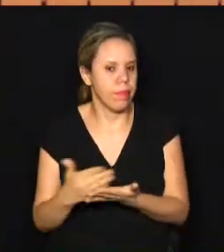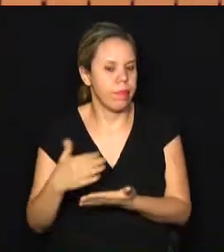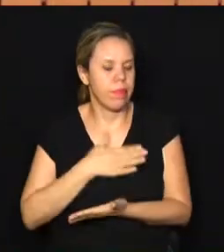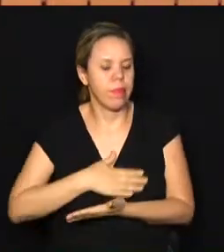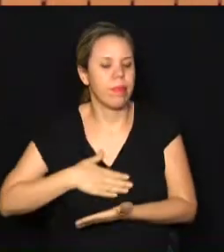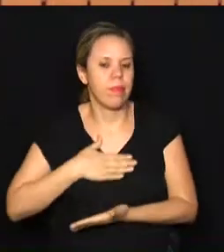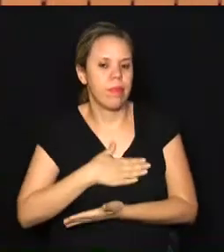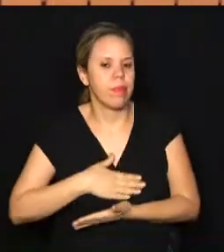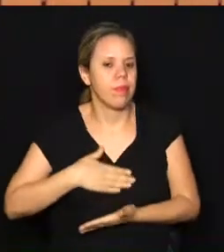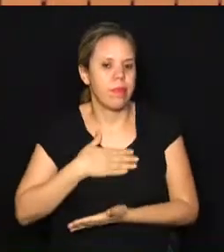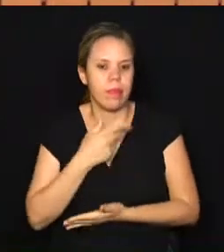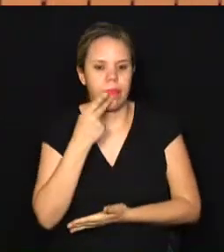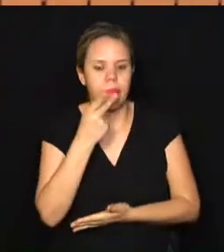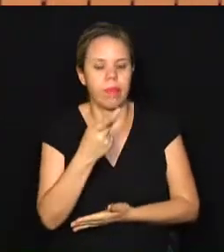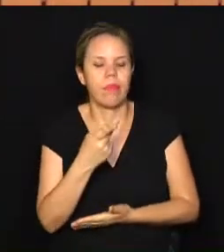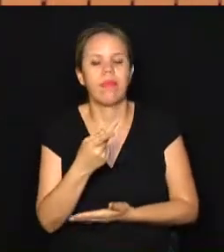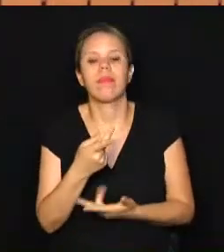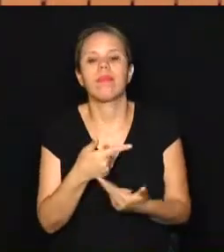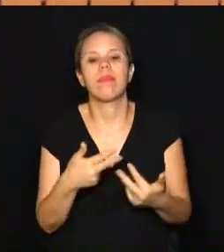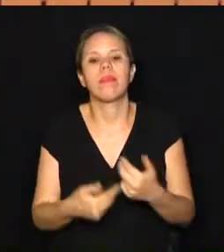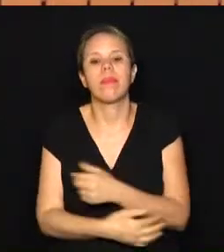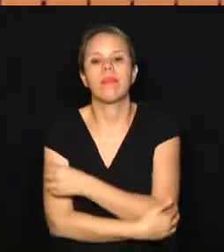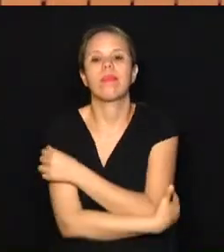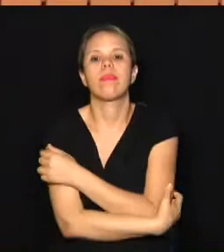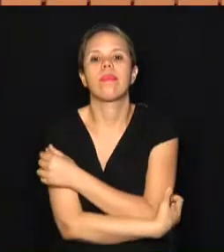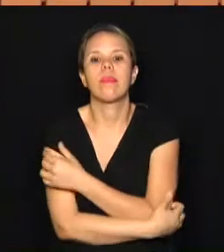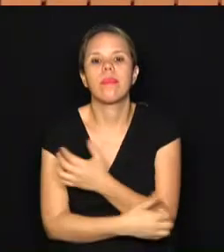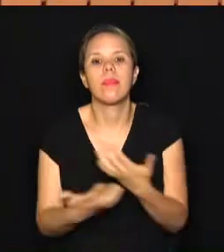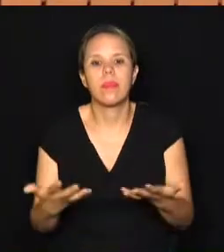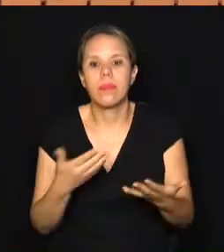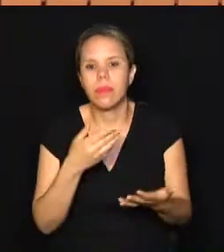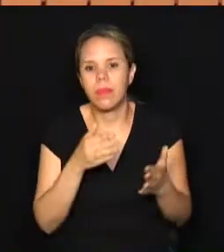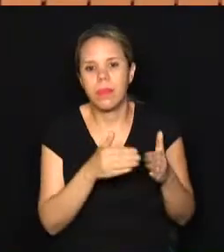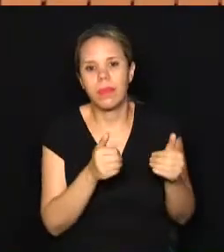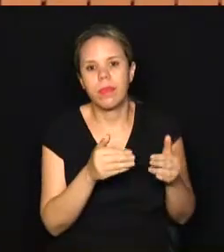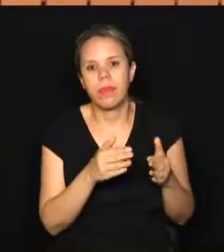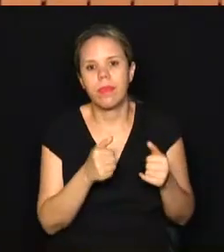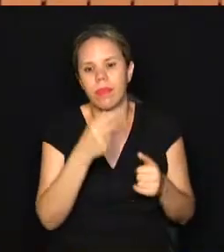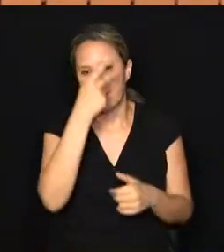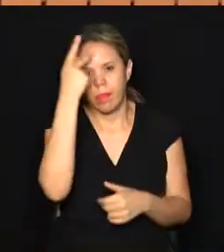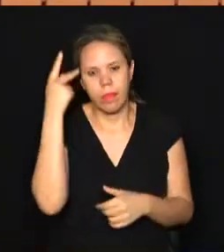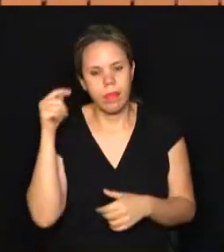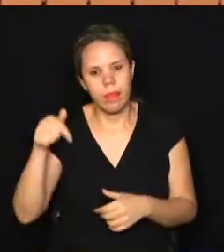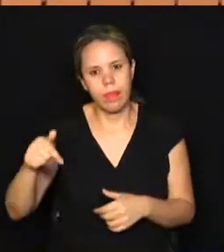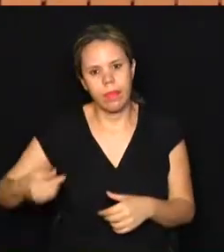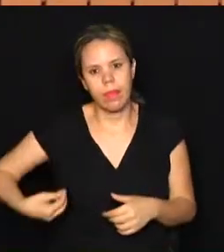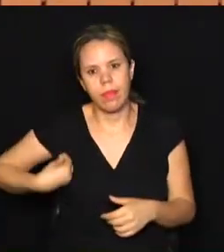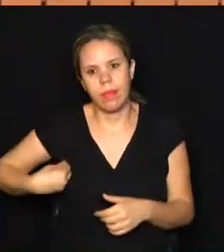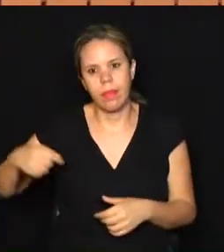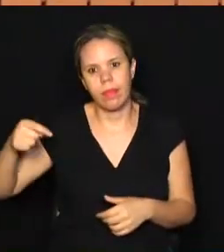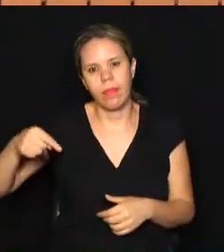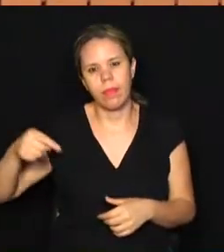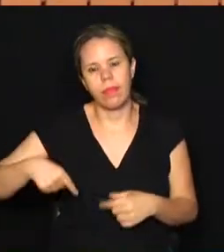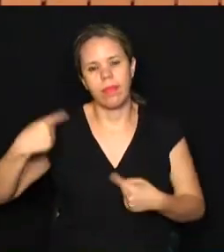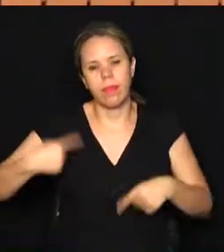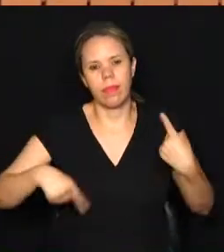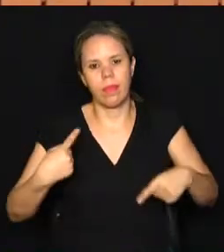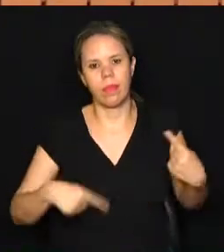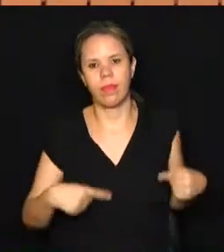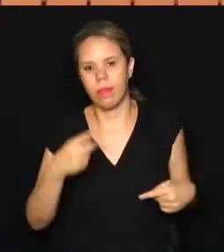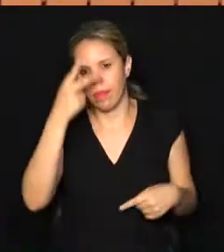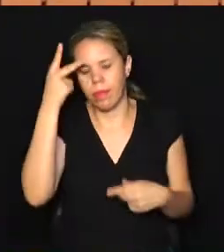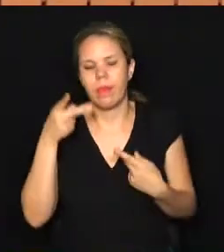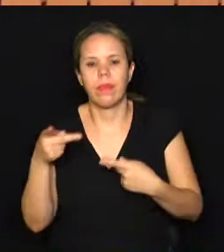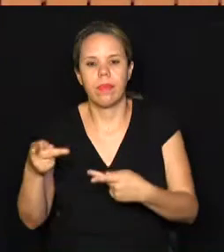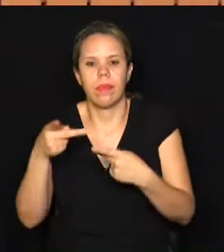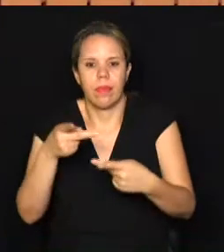de colocar uma questão que eu quero pedir licença para as pessoas que estão aqui nesse debate, para os nossos convidados,